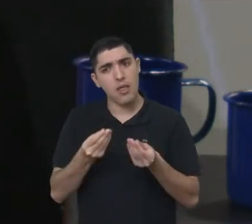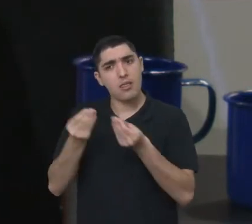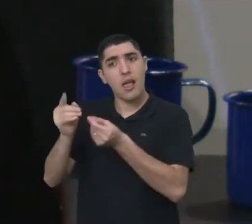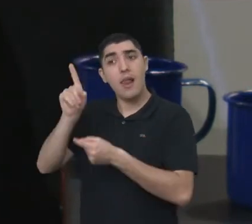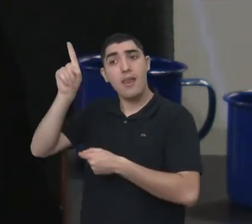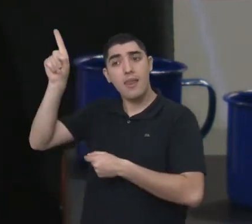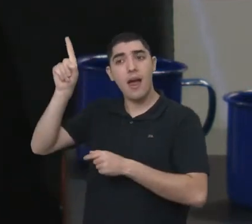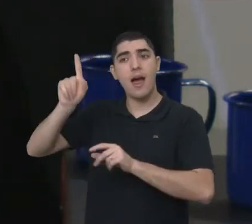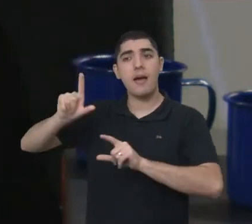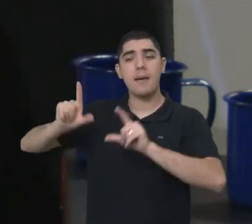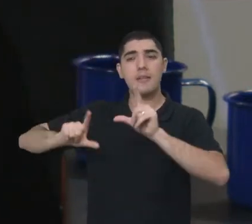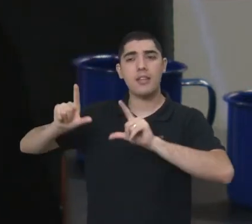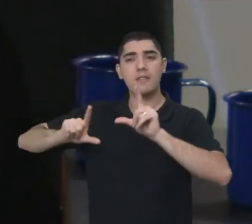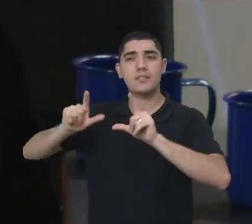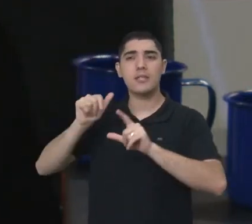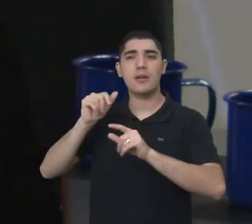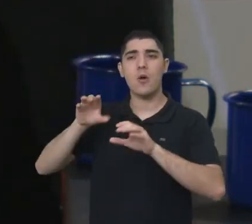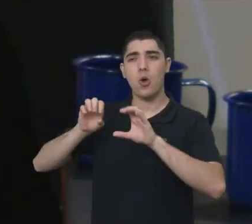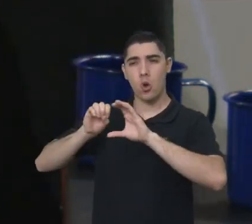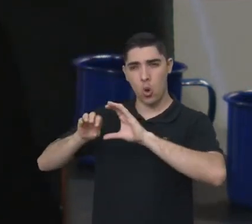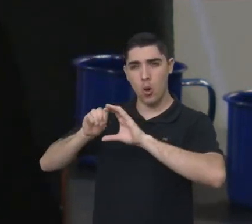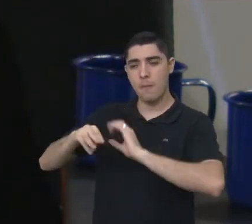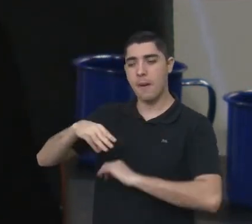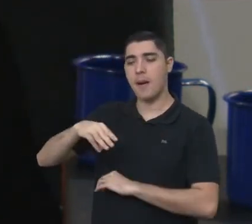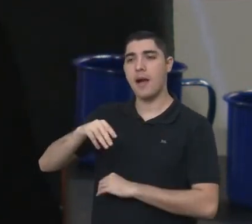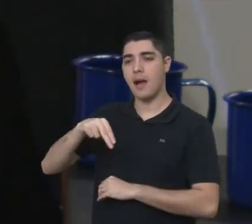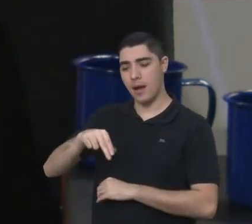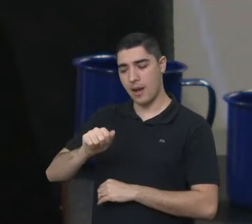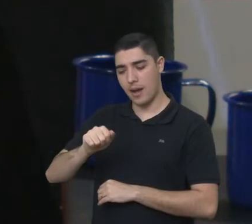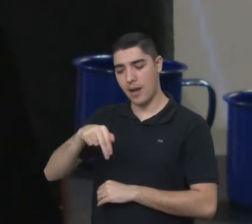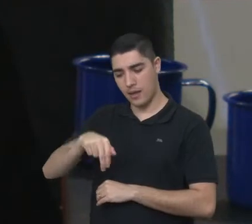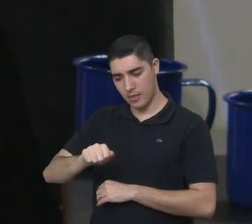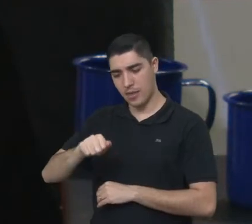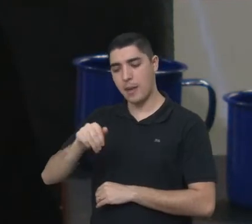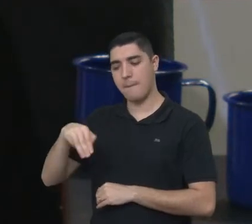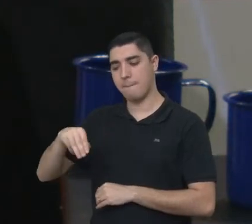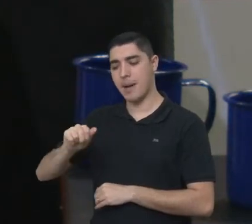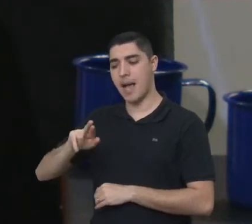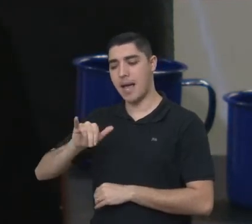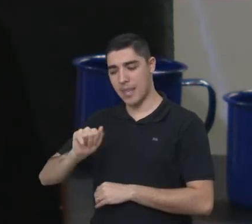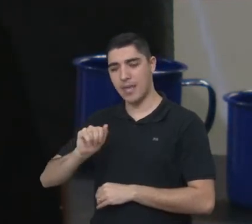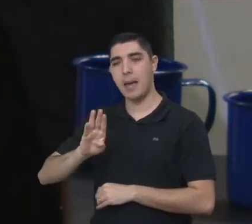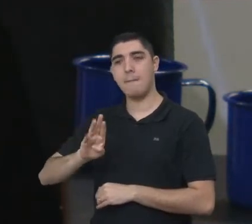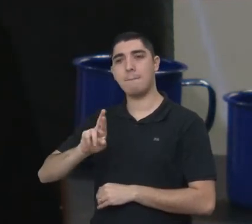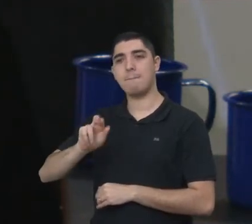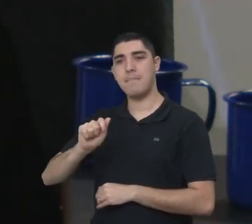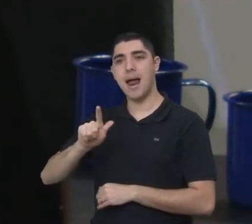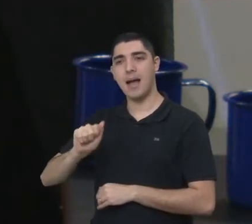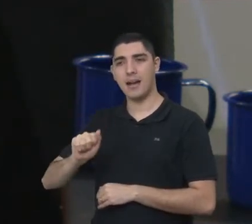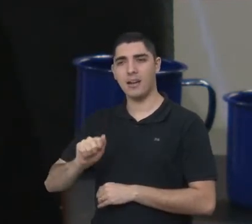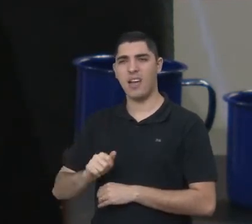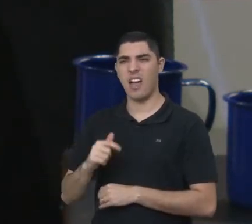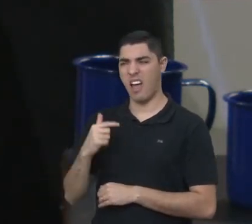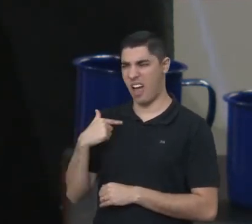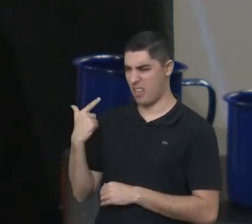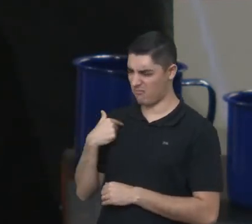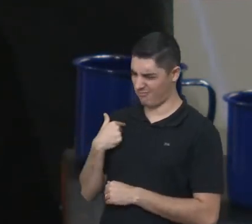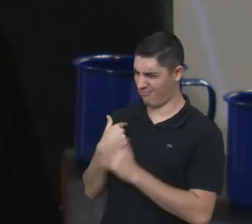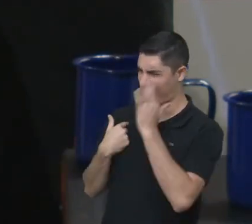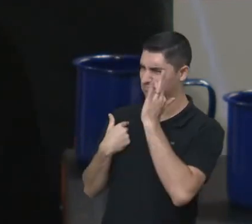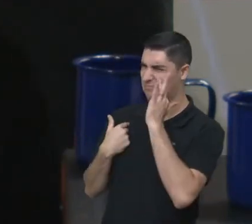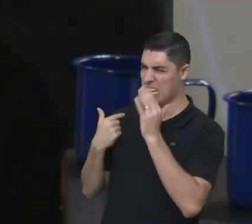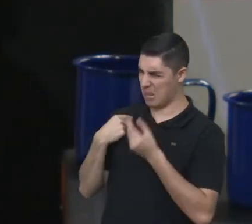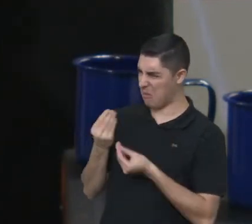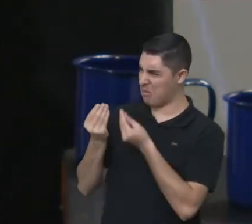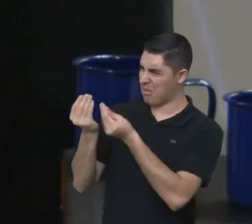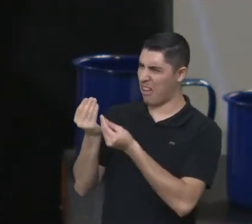Ana Maria Braga, né? E eu na hora, loucura, não vou mandar, né? Ela não vai mostrar nem nada.